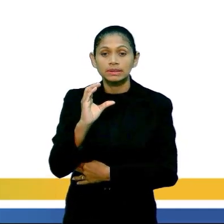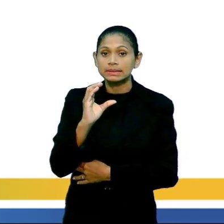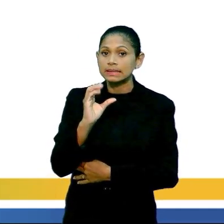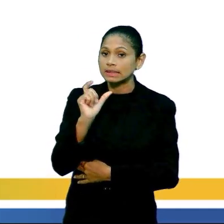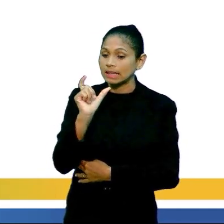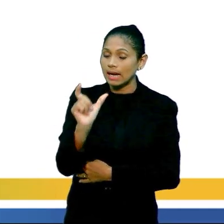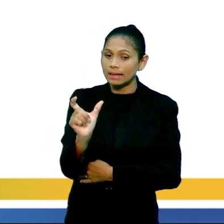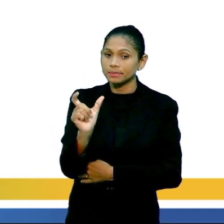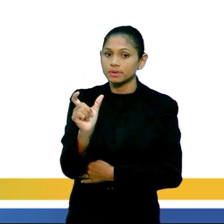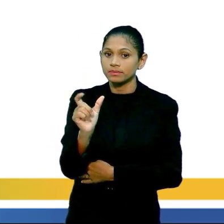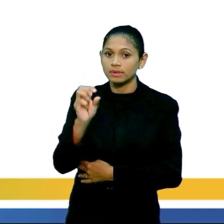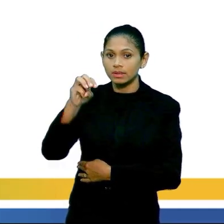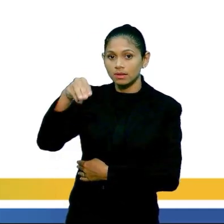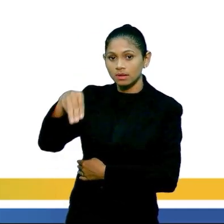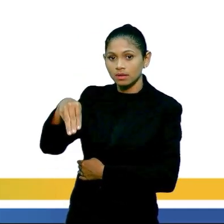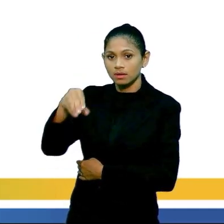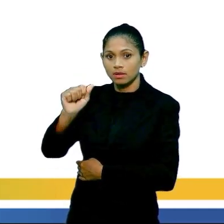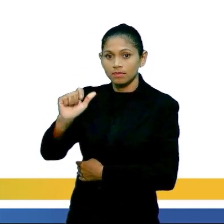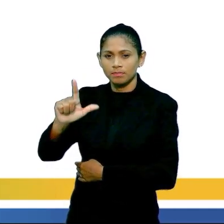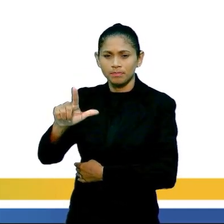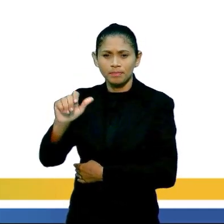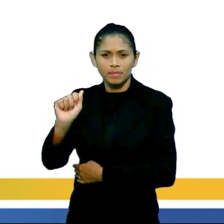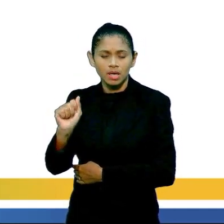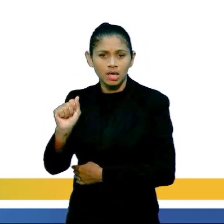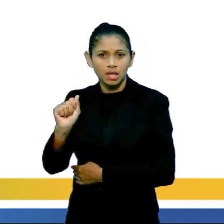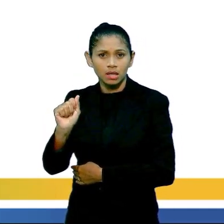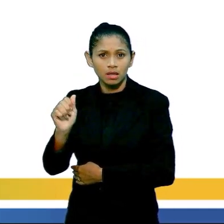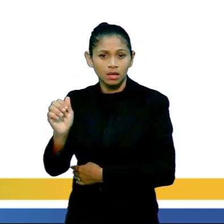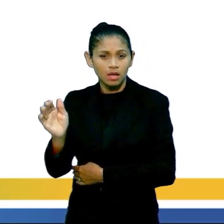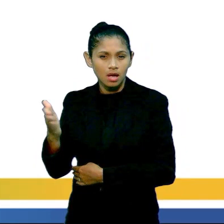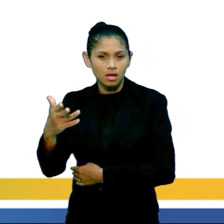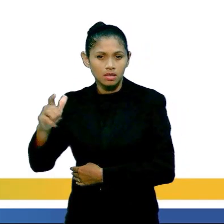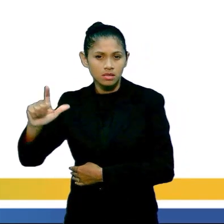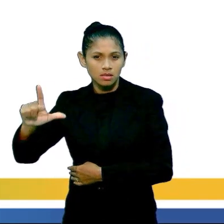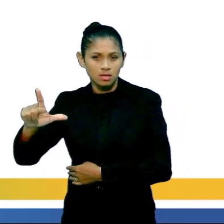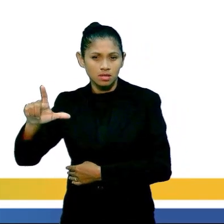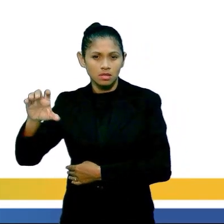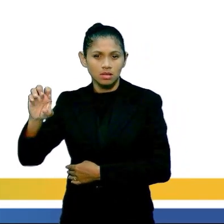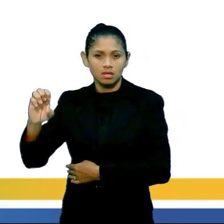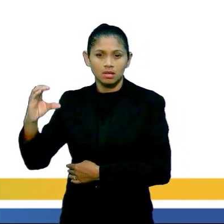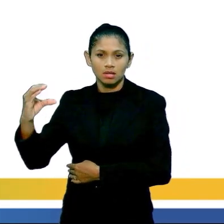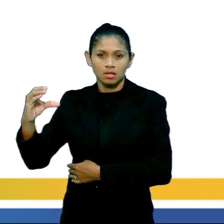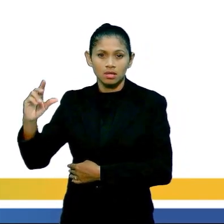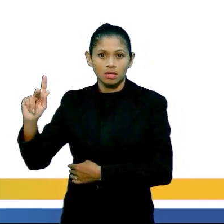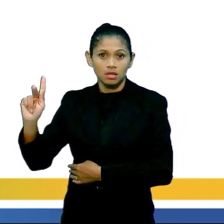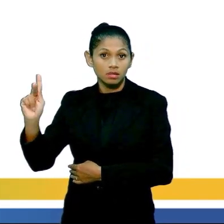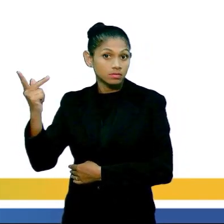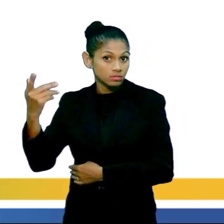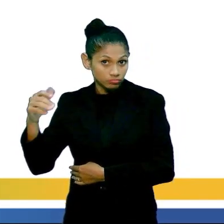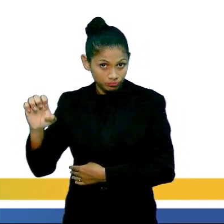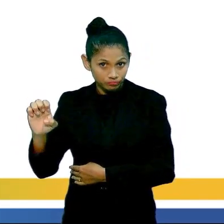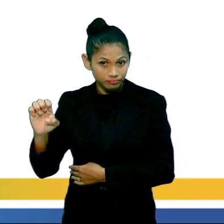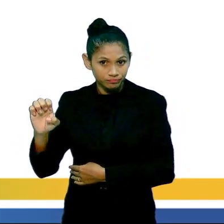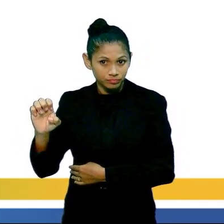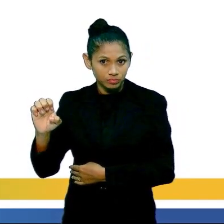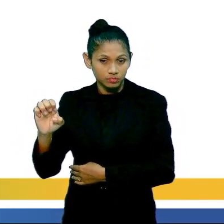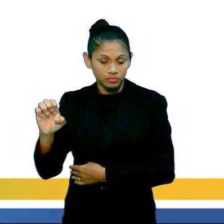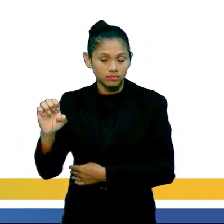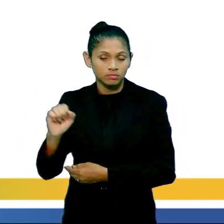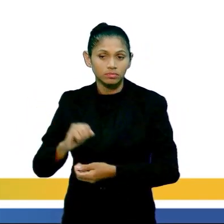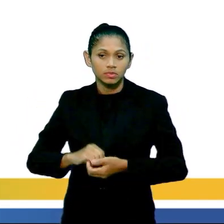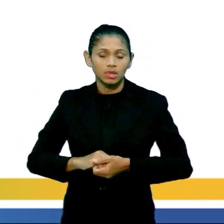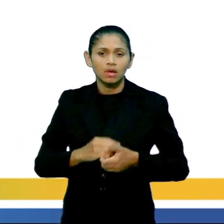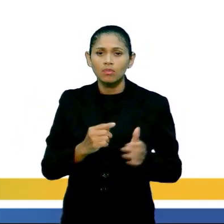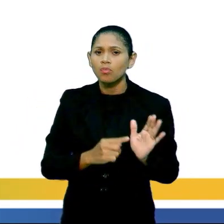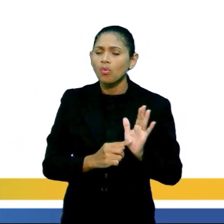pessoa, né? Ou seja, para que ele utiliza a expressão mala-leite? Já num sentido comparativo, para se representar como